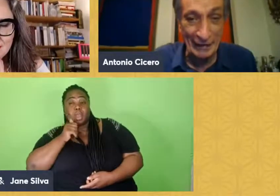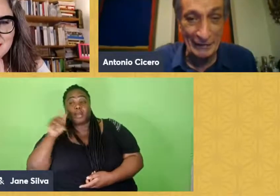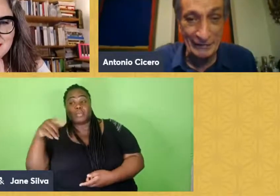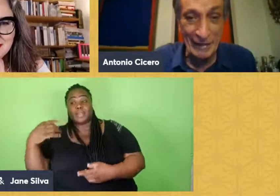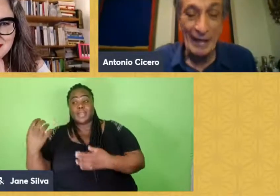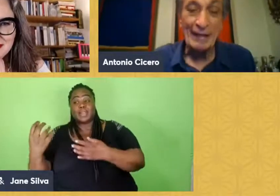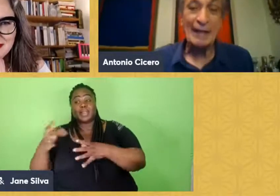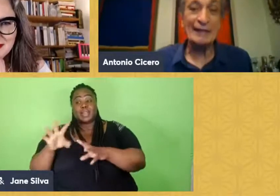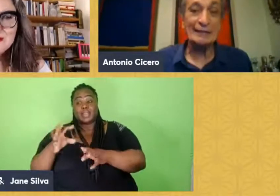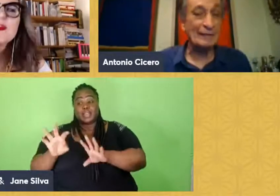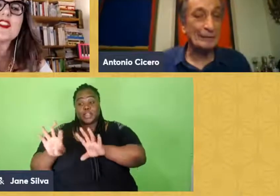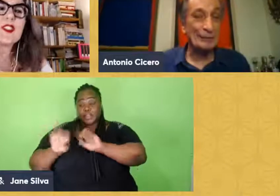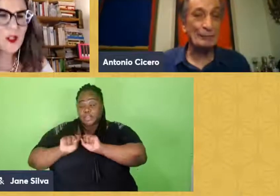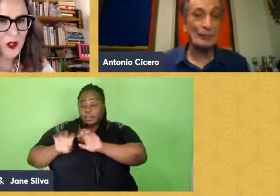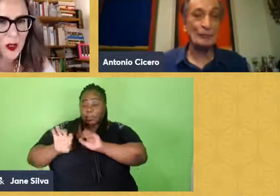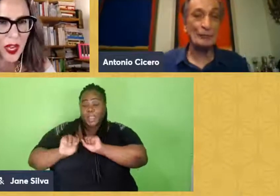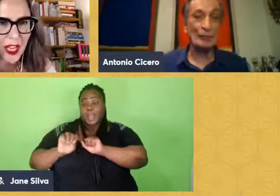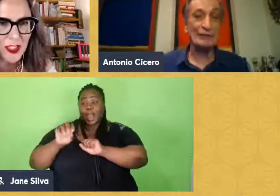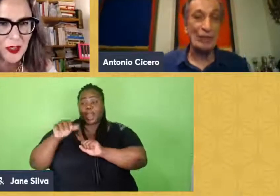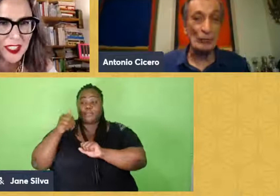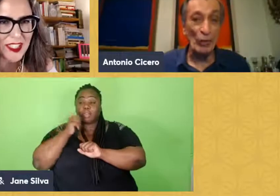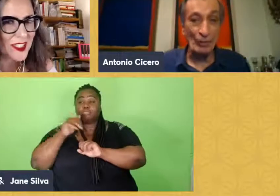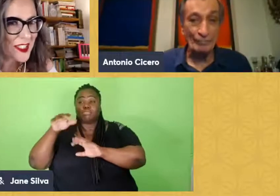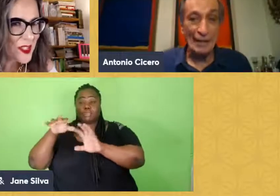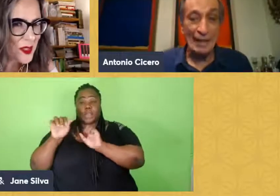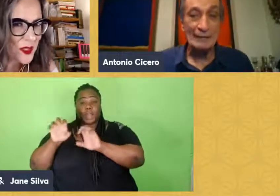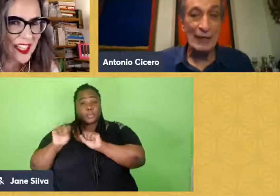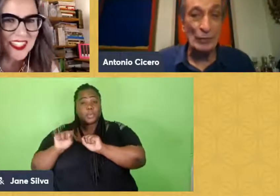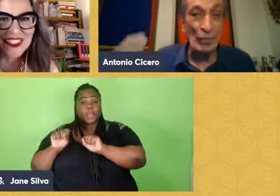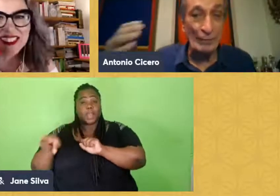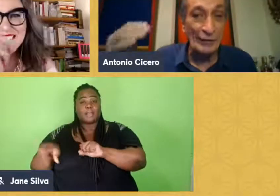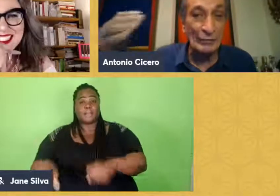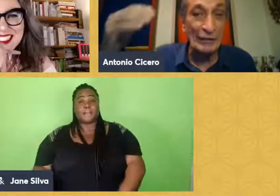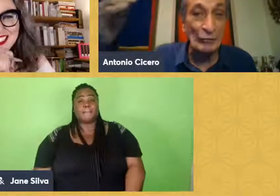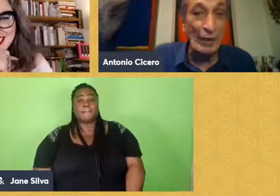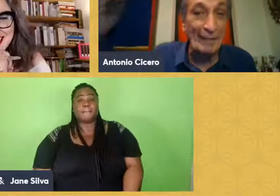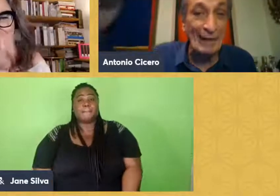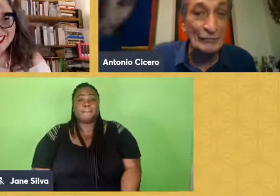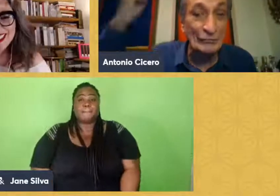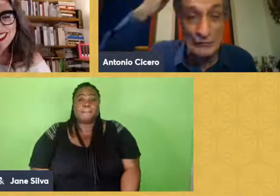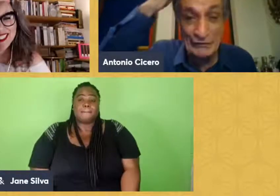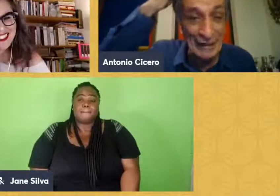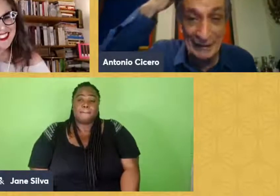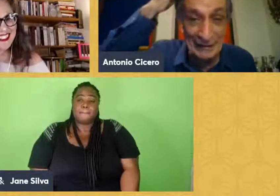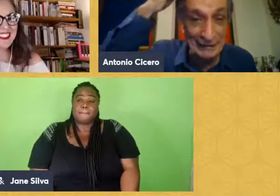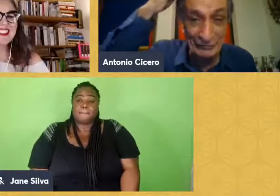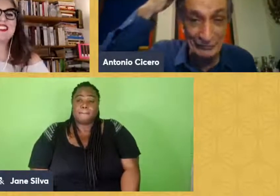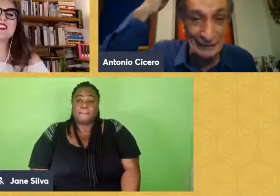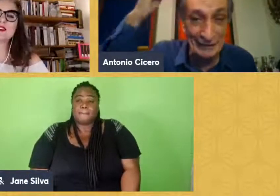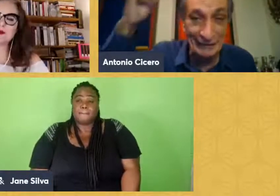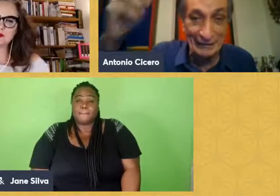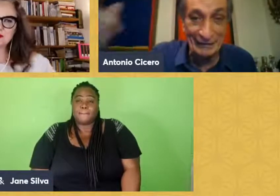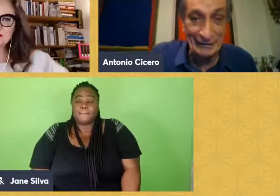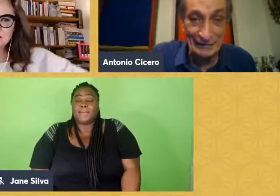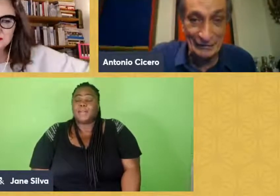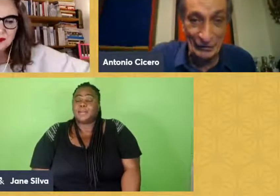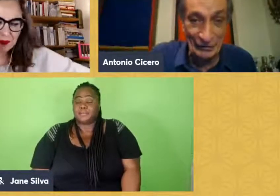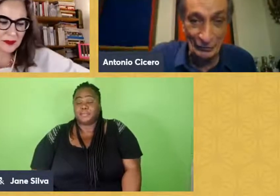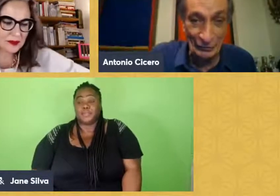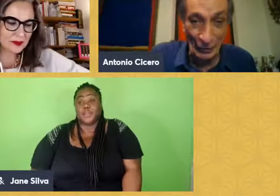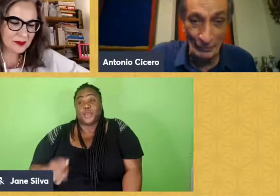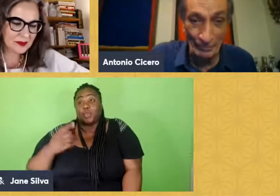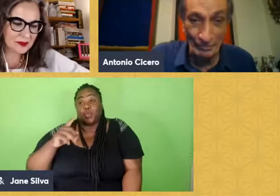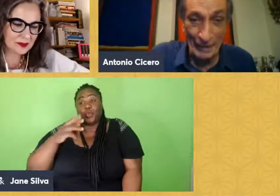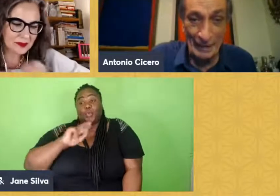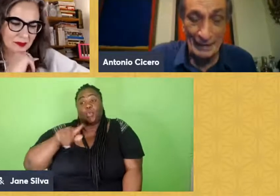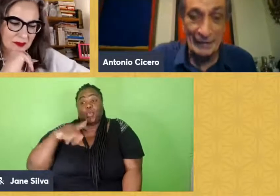poemas a eles. Era exatamente por isso. Tem um momento em que não é mais você que decide